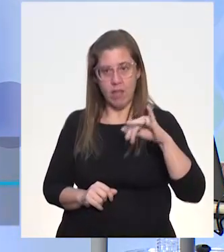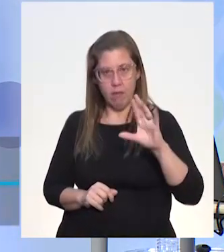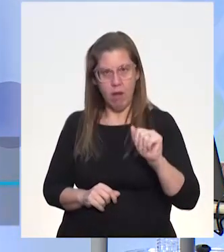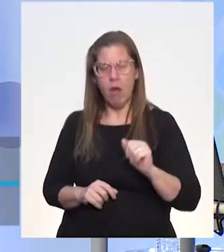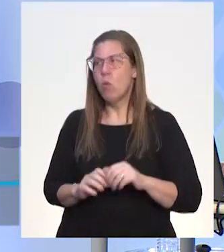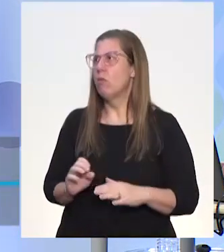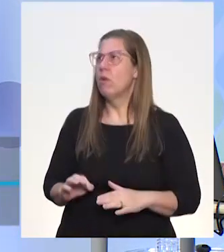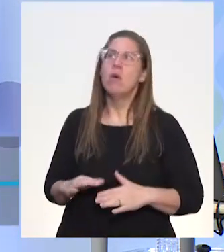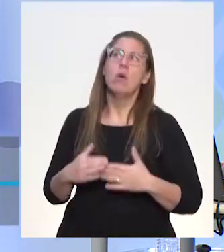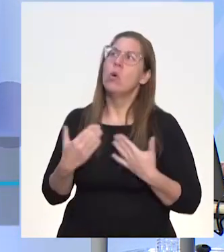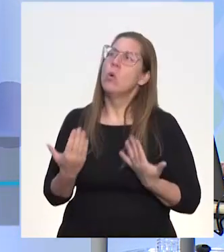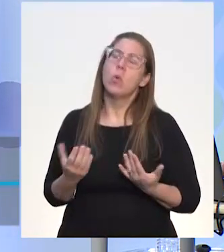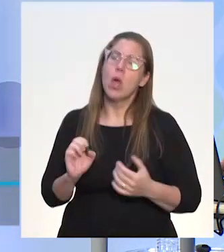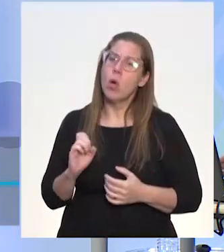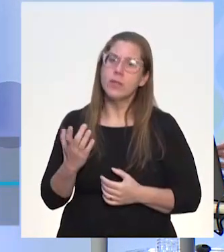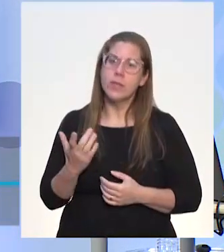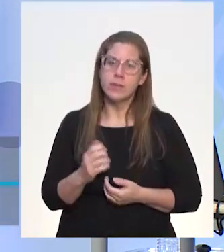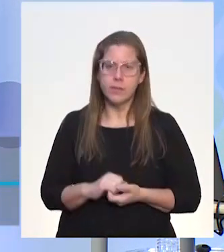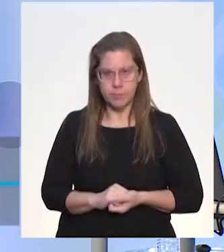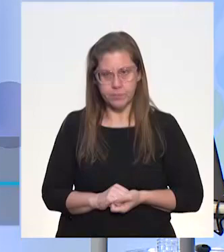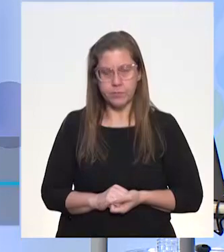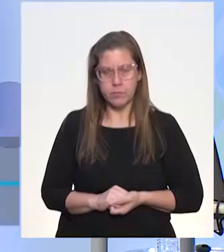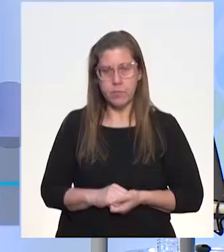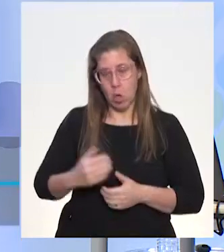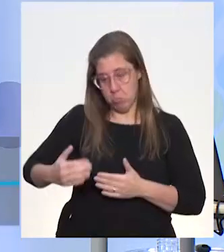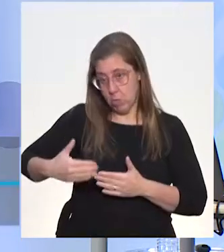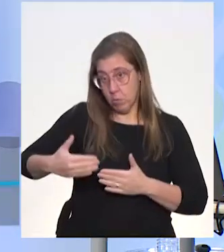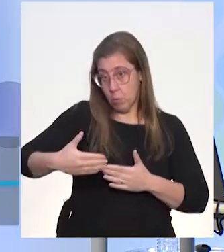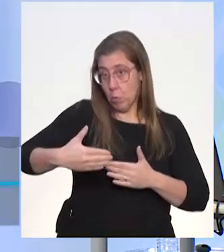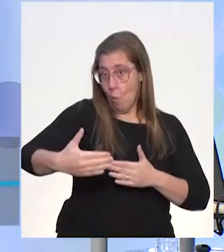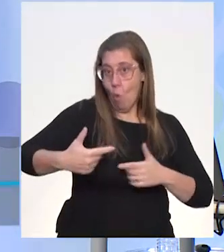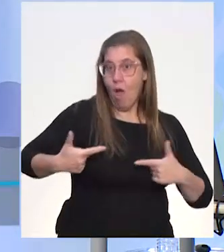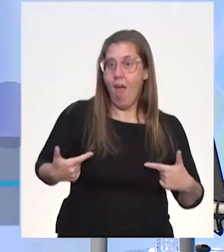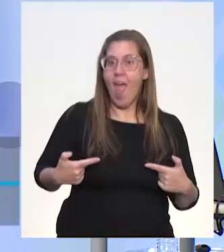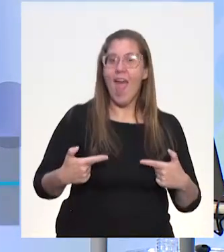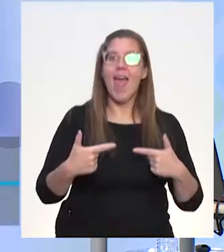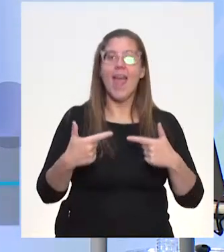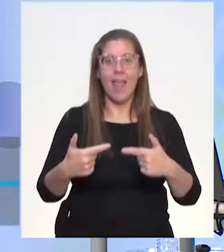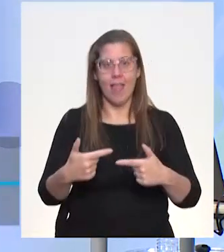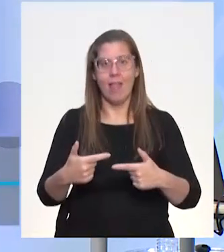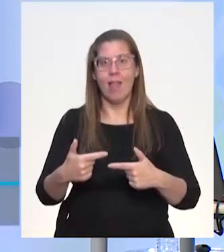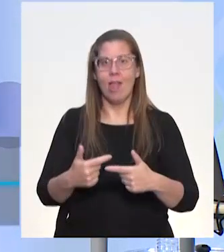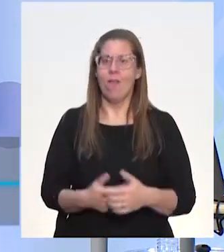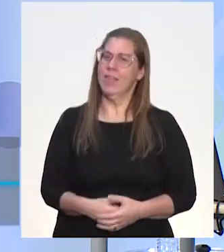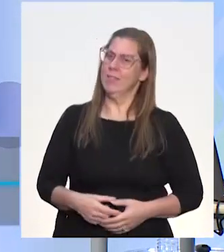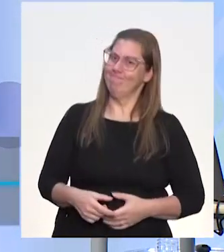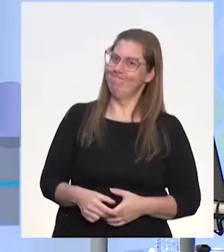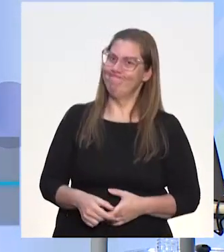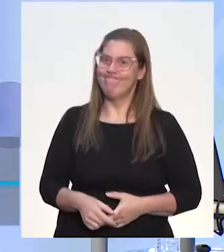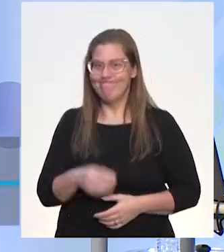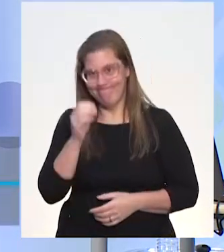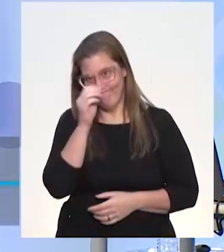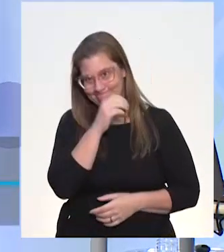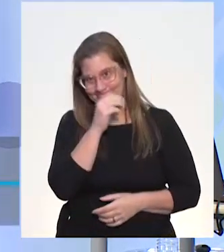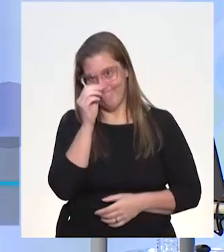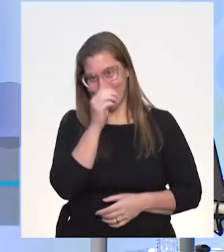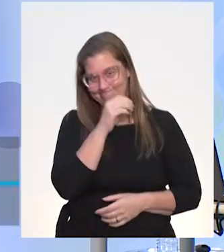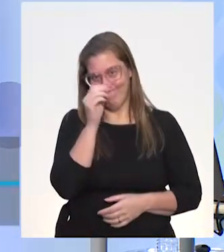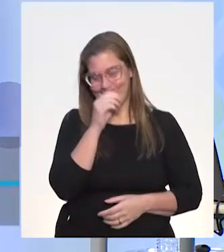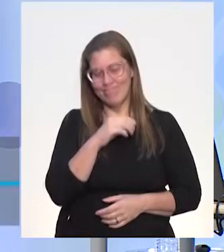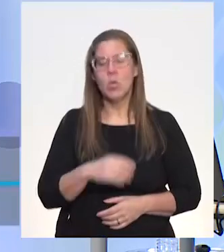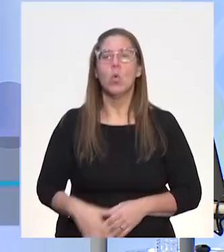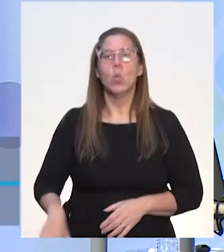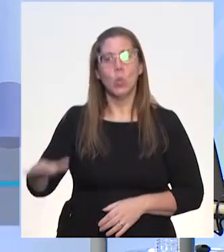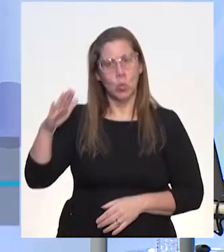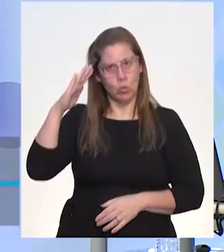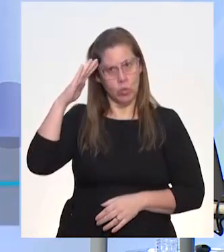Professor, qual é a consequência disso? O avanço da guerra ele fica bastante comprometido. Para um soldado,